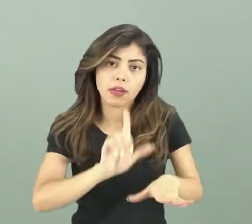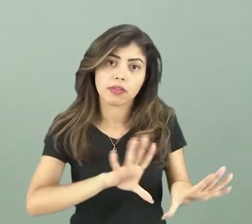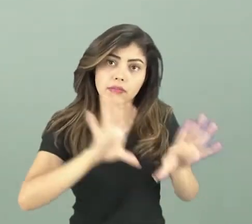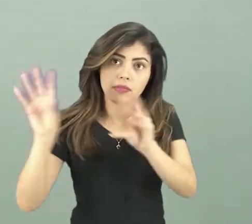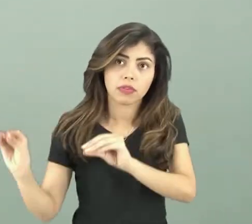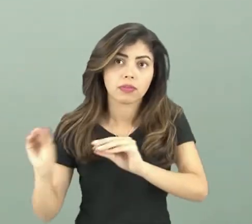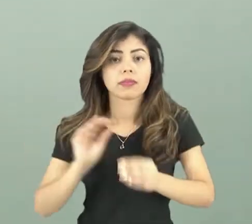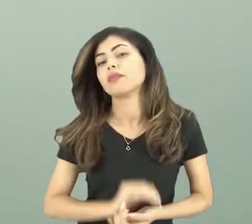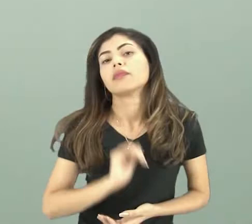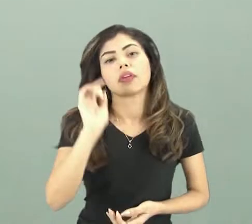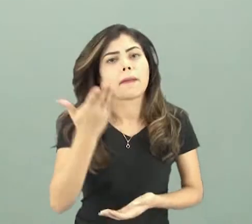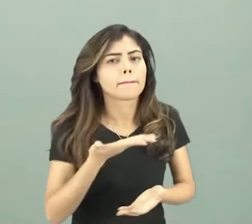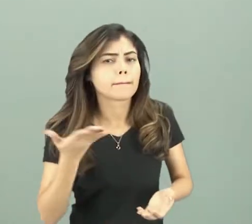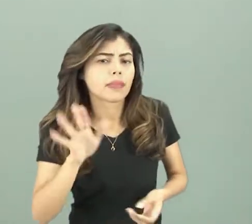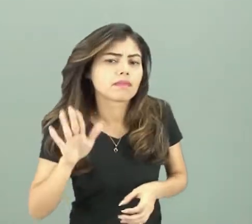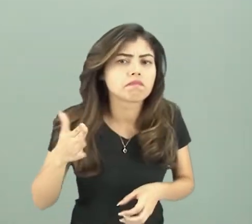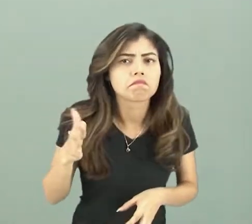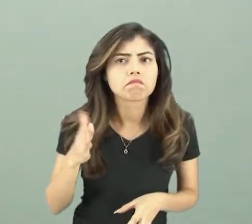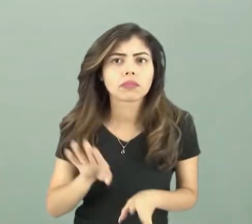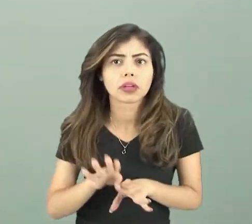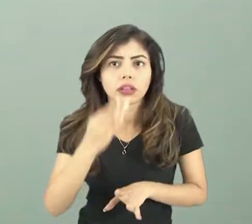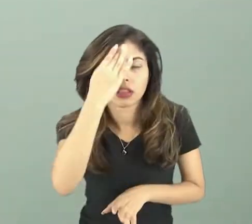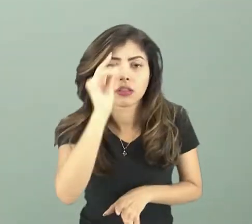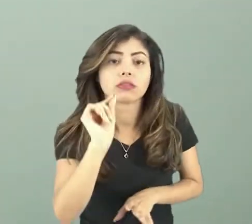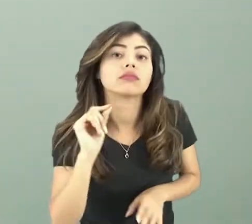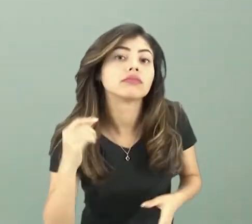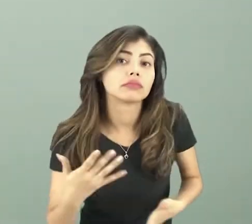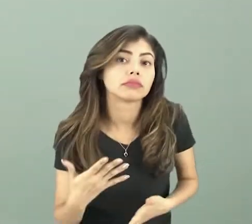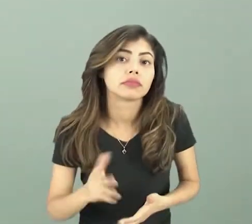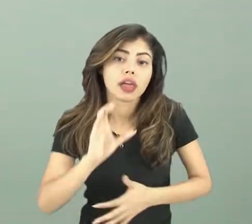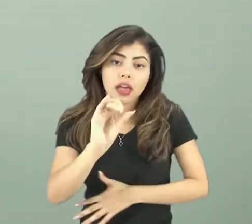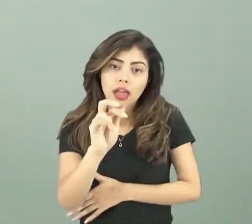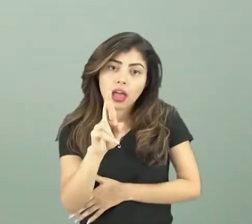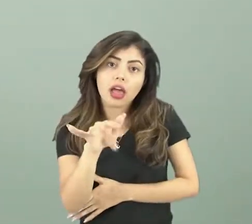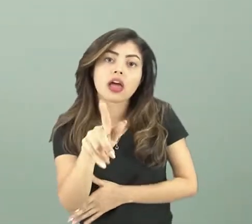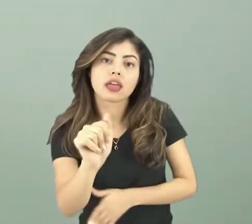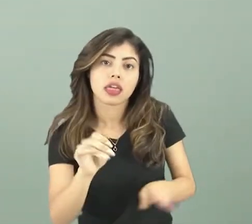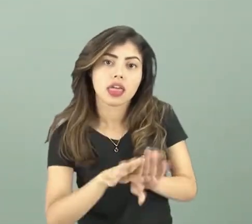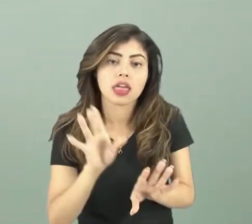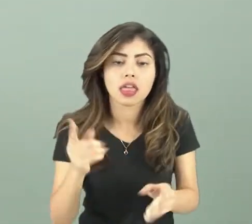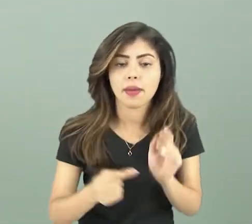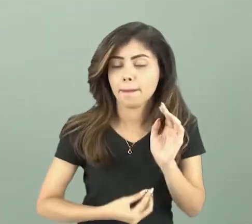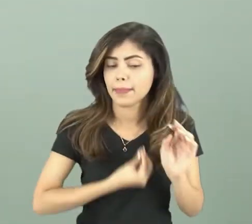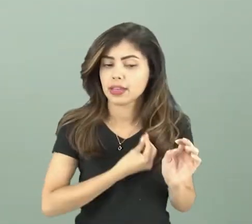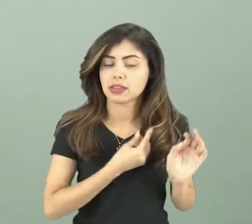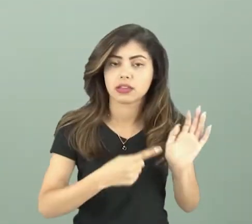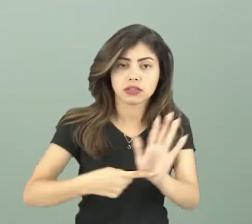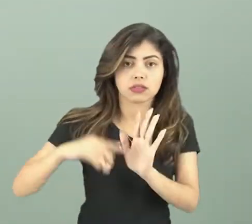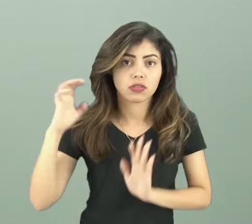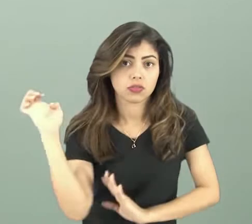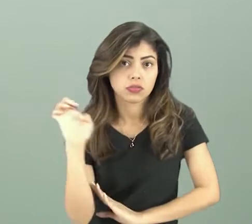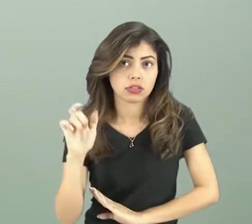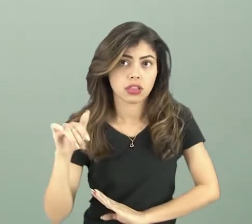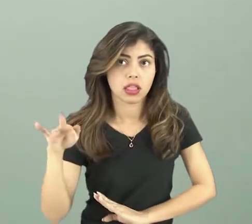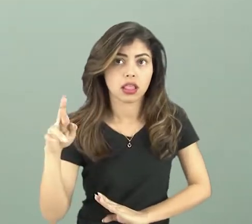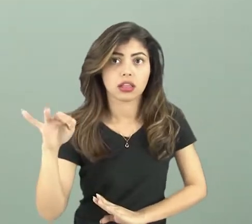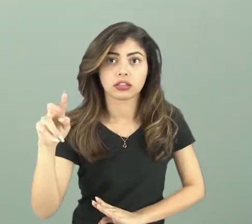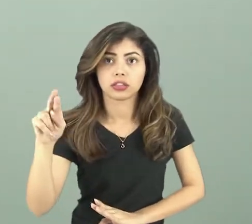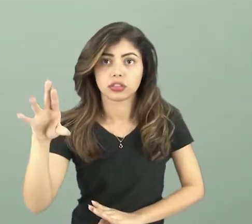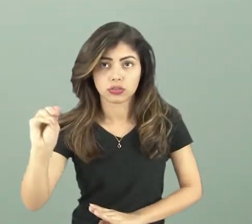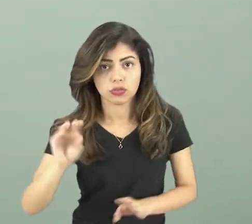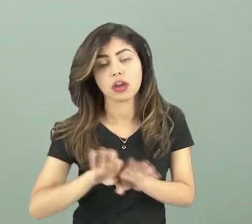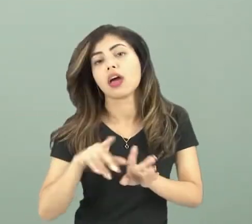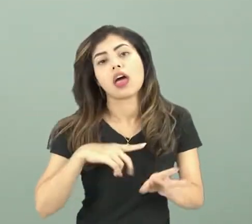outra. Basicamente, o que é que você tem que entender? As cargas elétricas que estão presentes nos elétrons vão se deslocar em um material